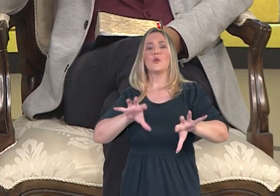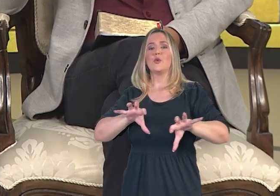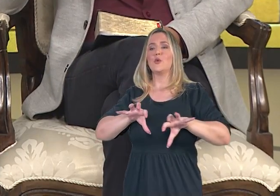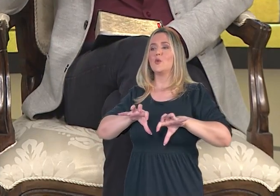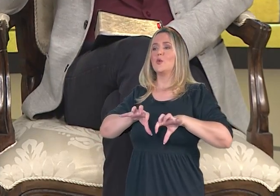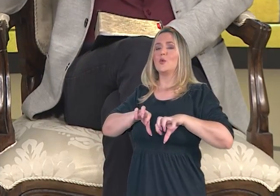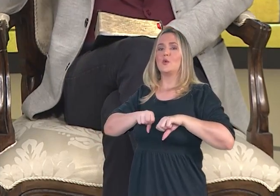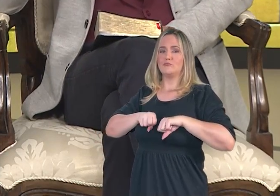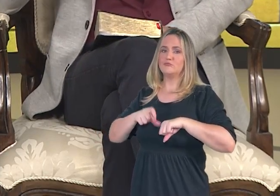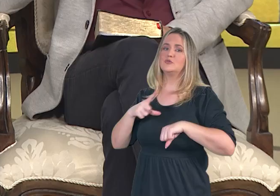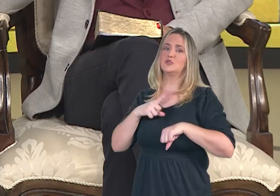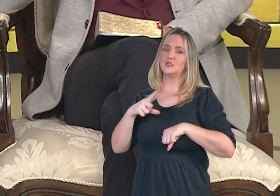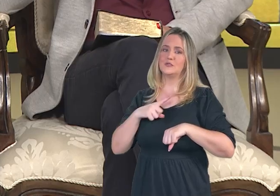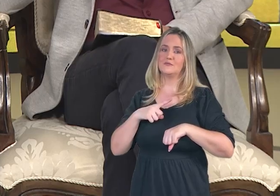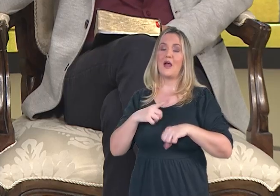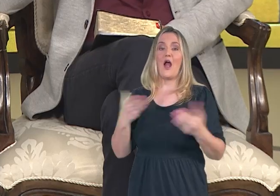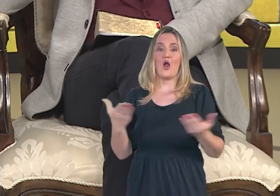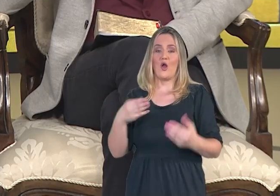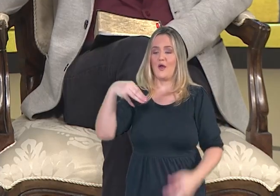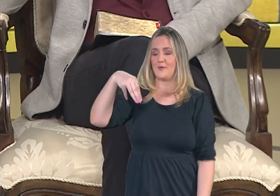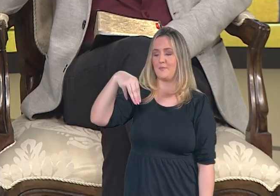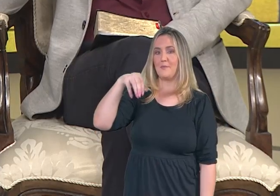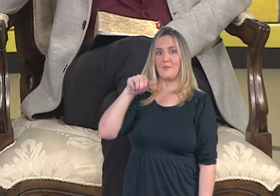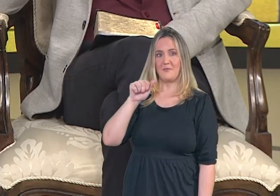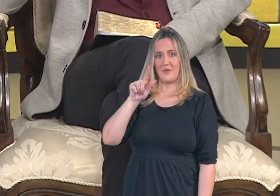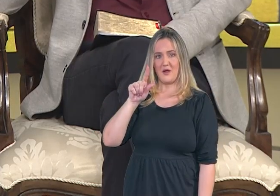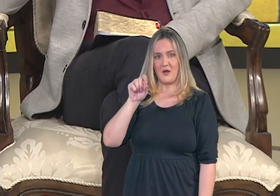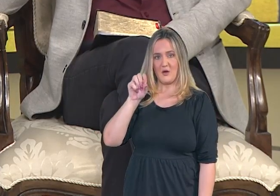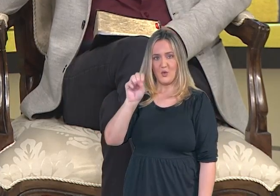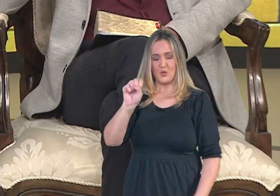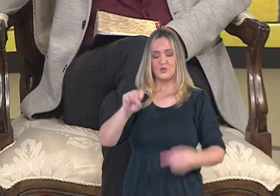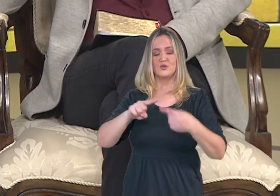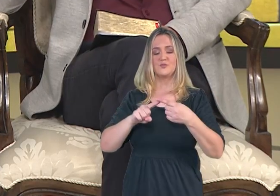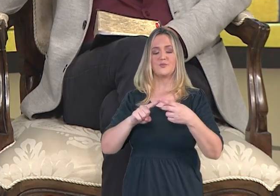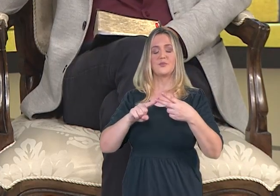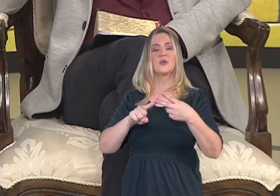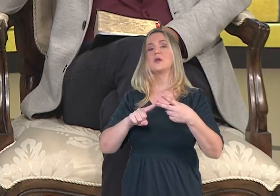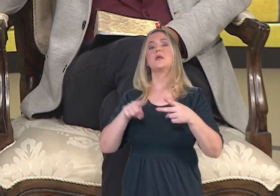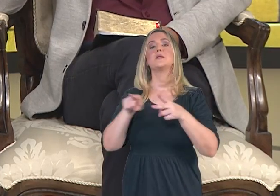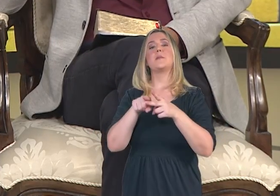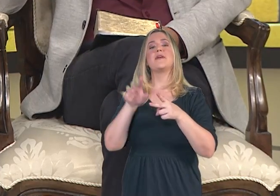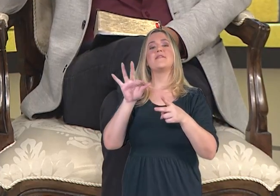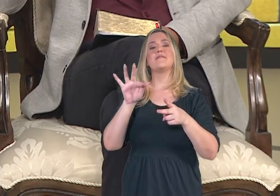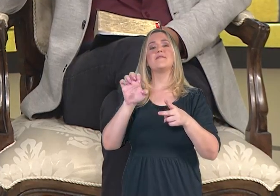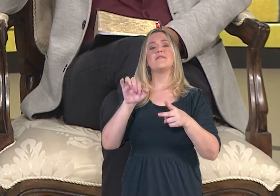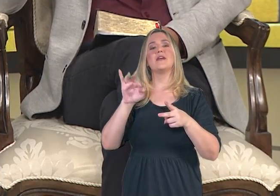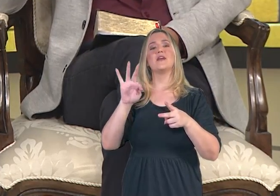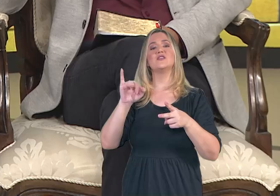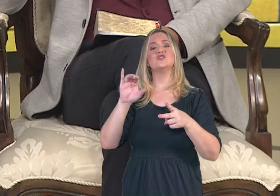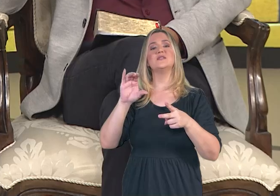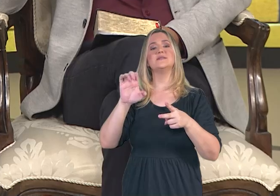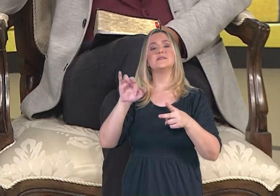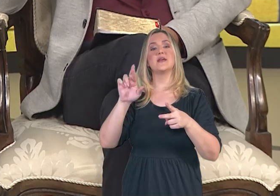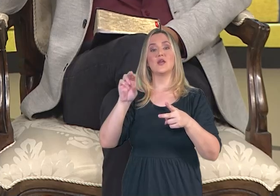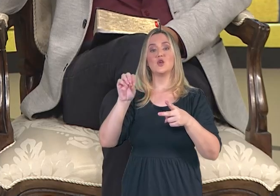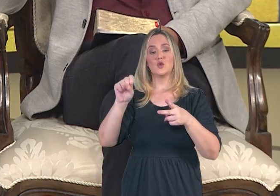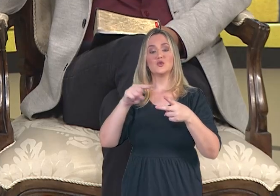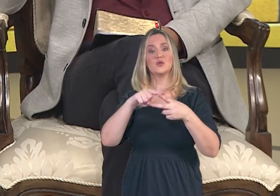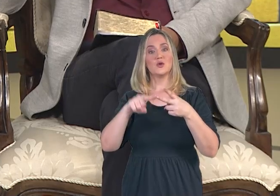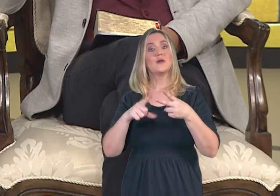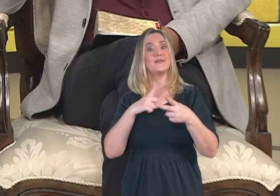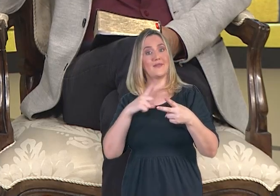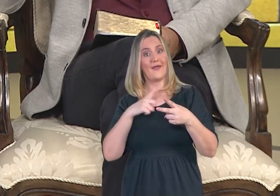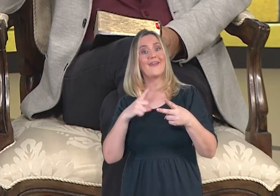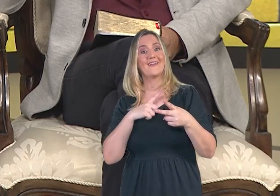judeus e samaritanos aparecem no Novo Testamento, no livro de Atos dos Apóstolos, e também nas obras de Flávio Josefo, quando ele fala